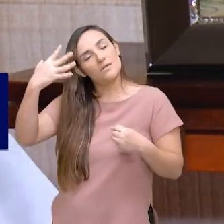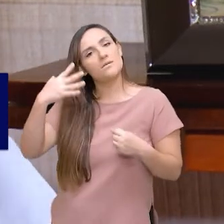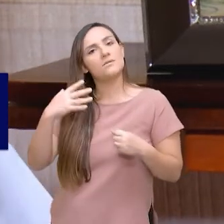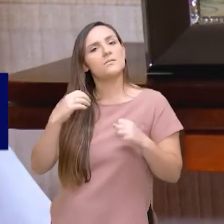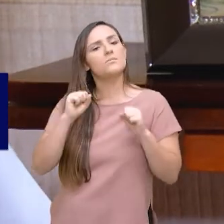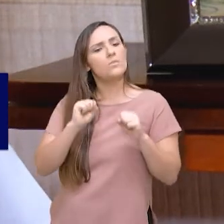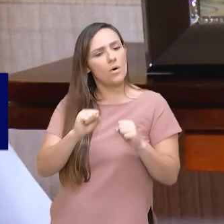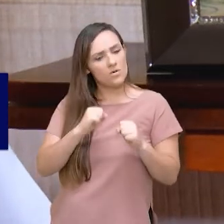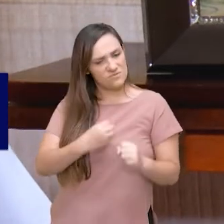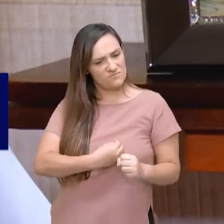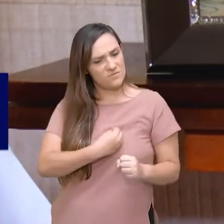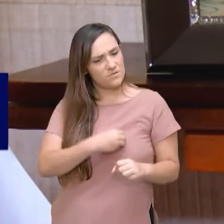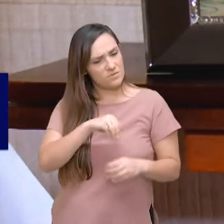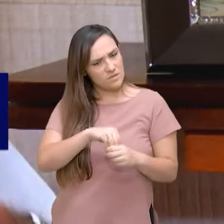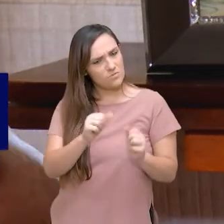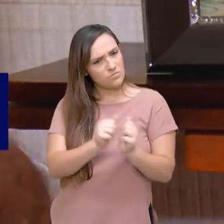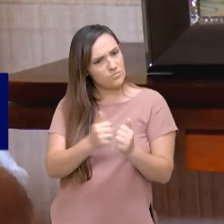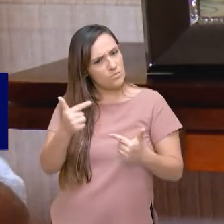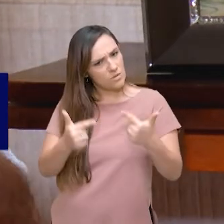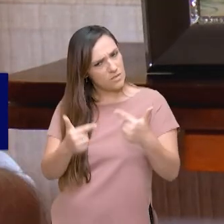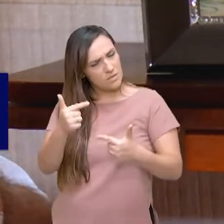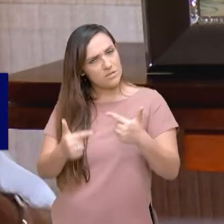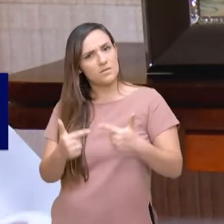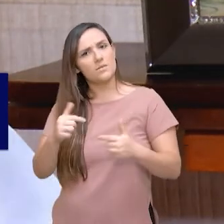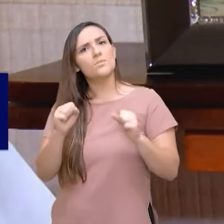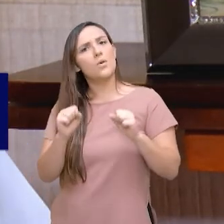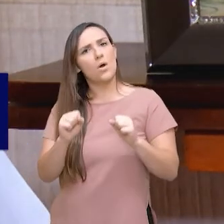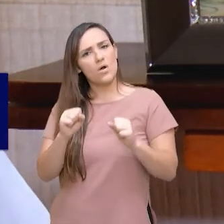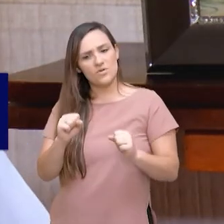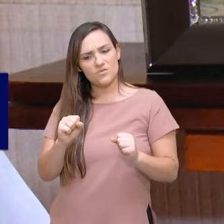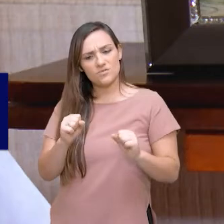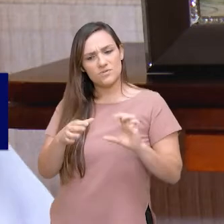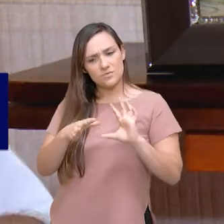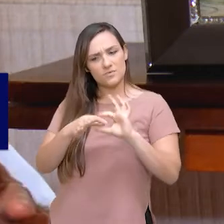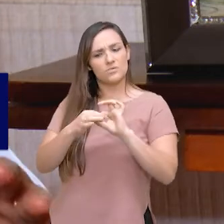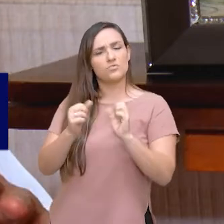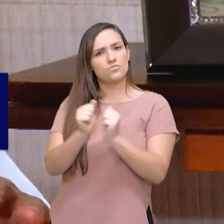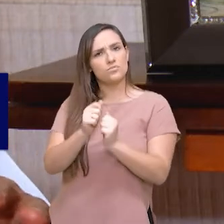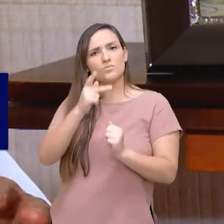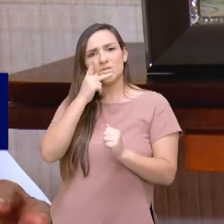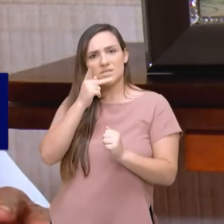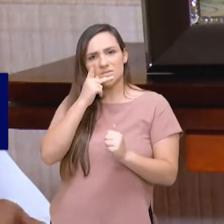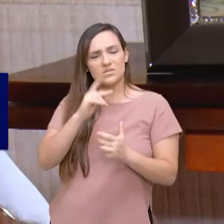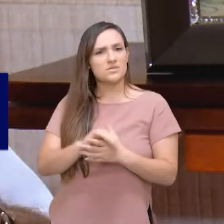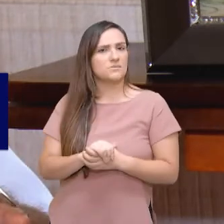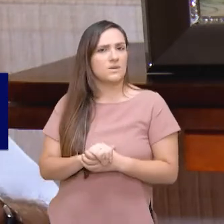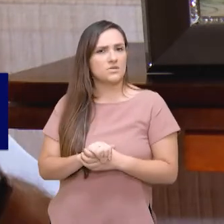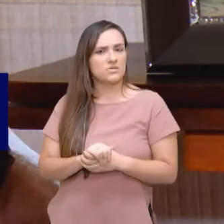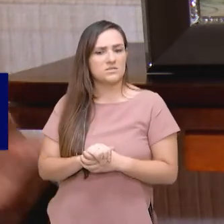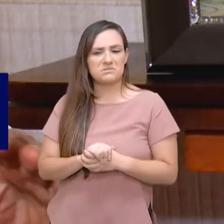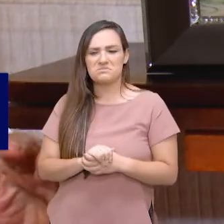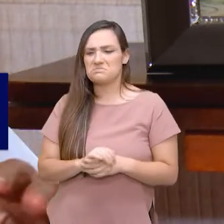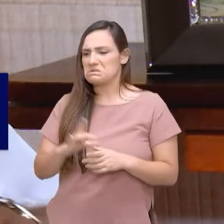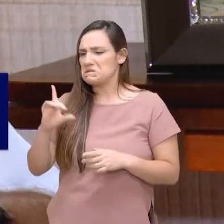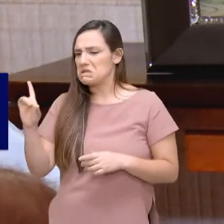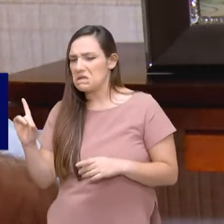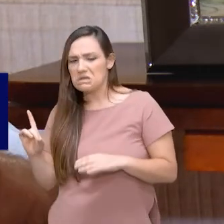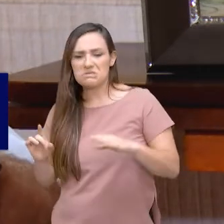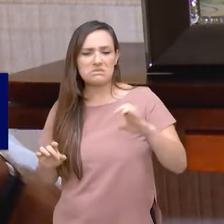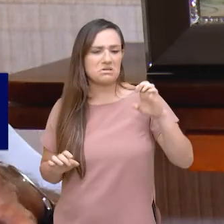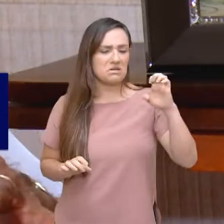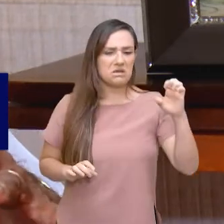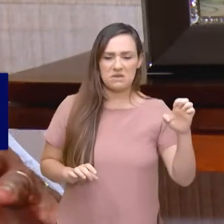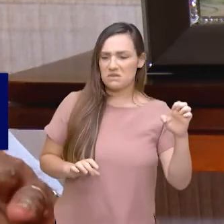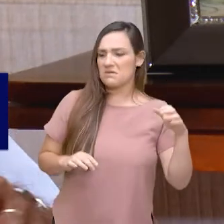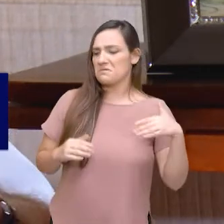participasse do processo político, participasse dos partidos políticos. Não importa se é partido de direita, se é partido